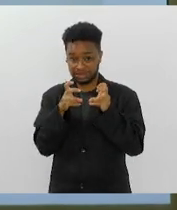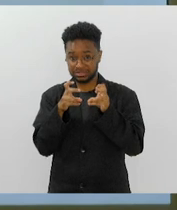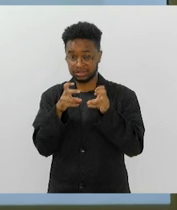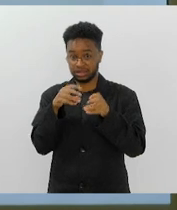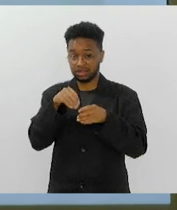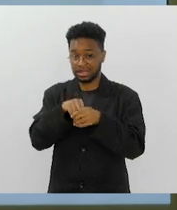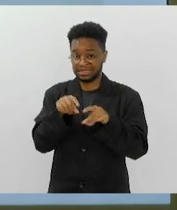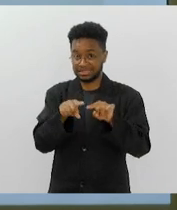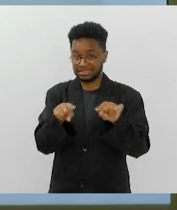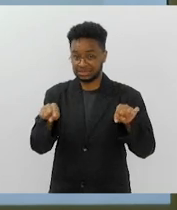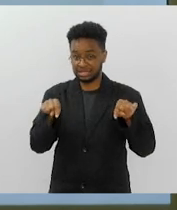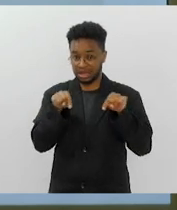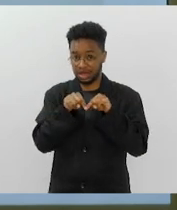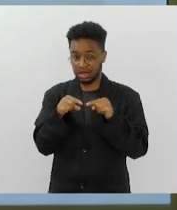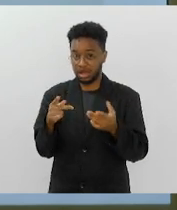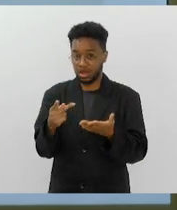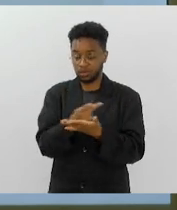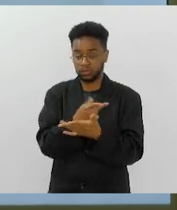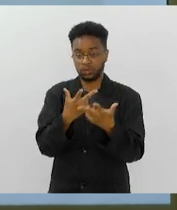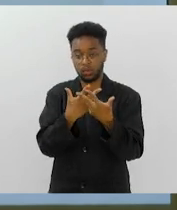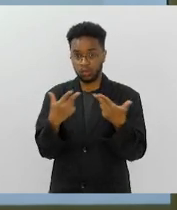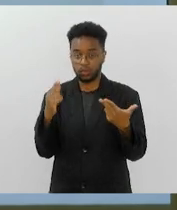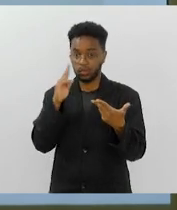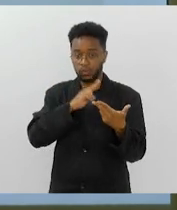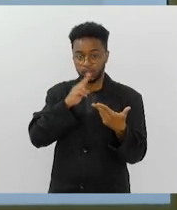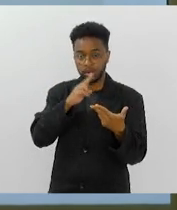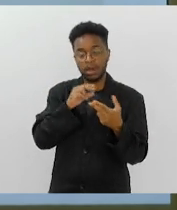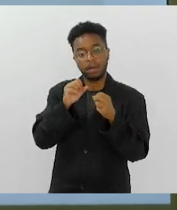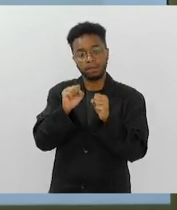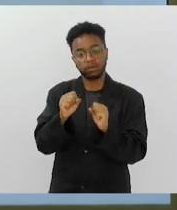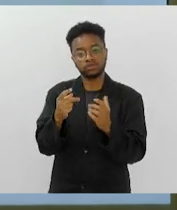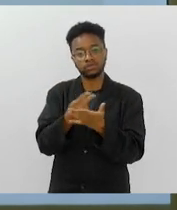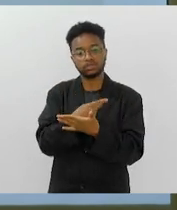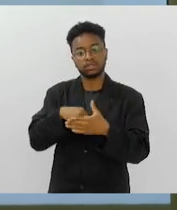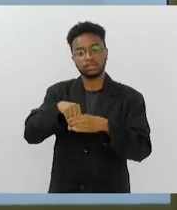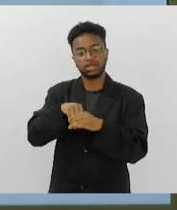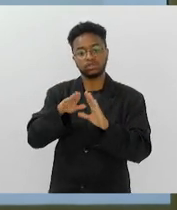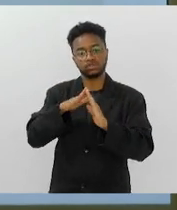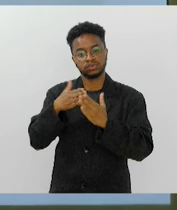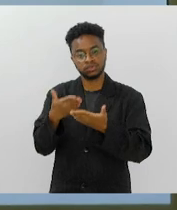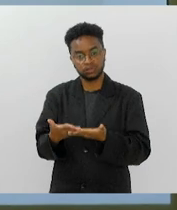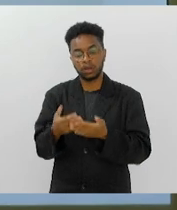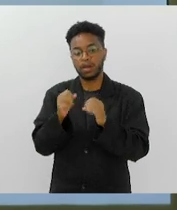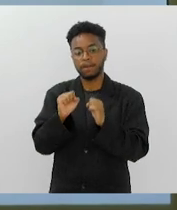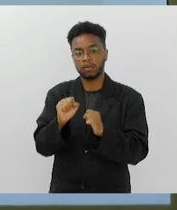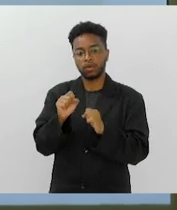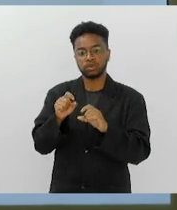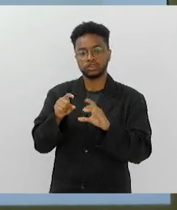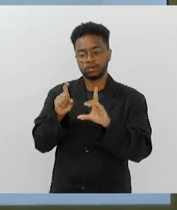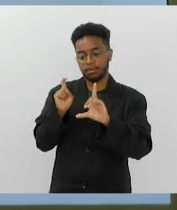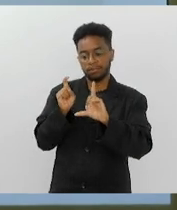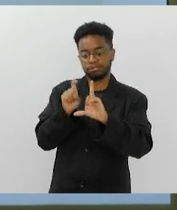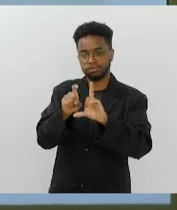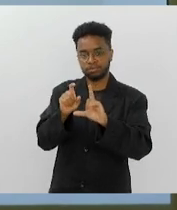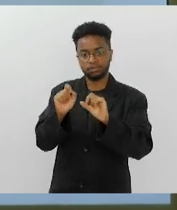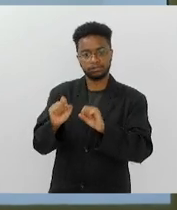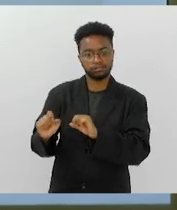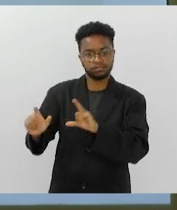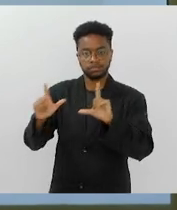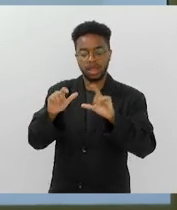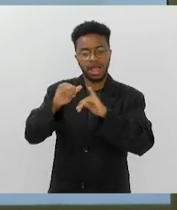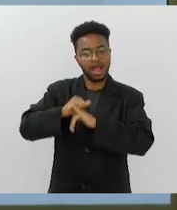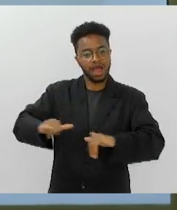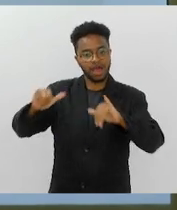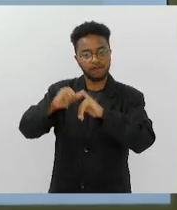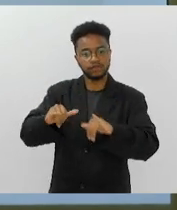está ali de emergência, de urgência, que pode estar acontecendo ou prestes a acontecer, ele aciona o botão e aí isso vai acionar a